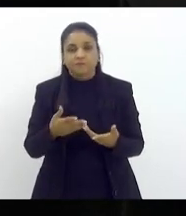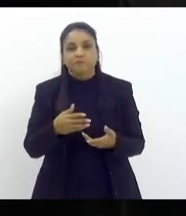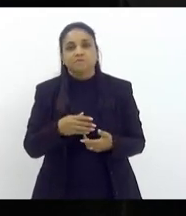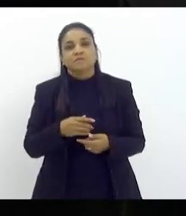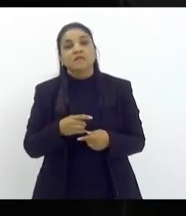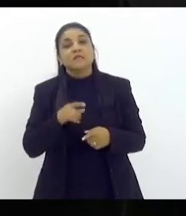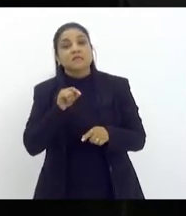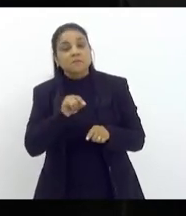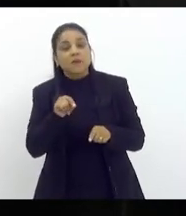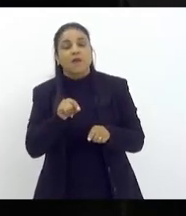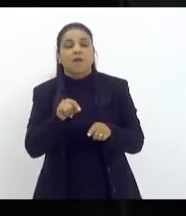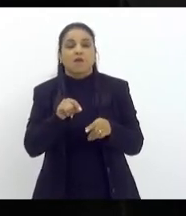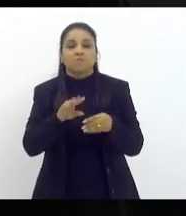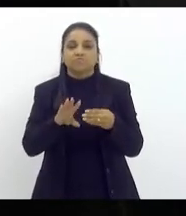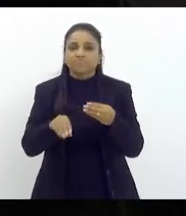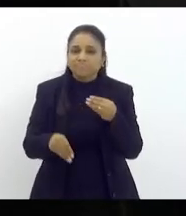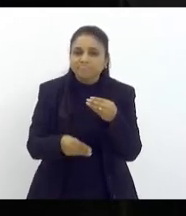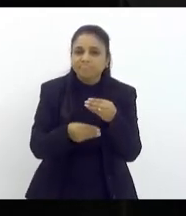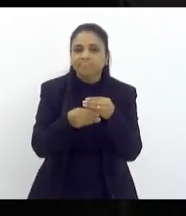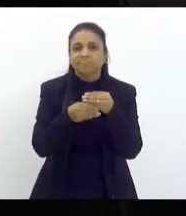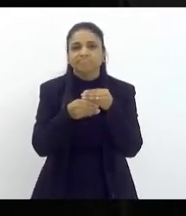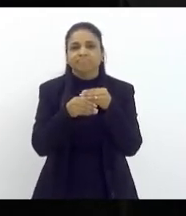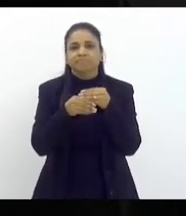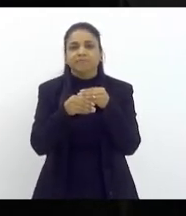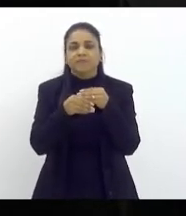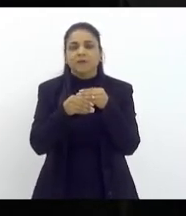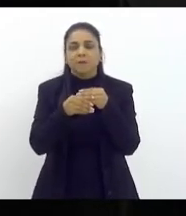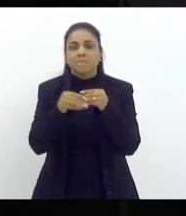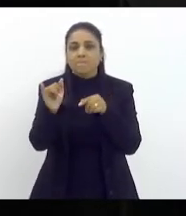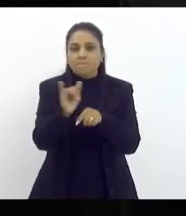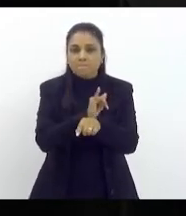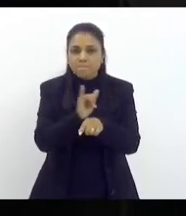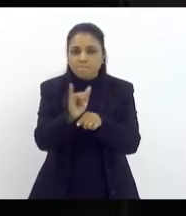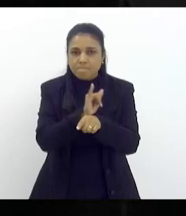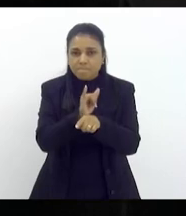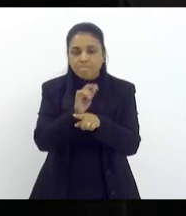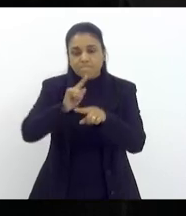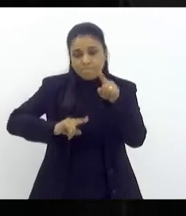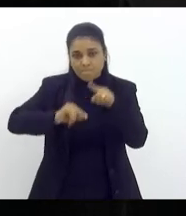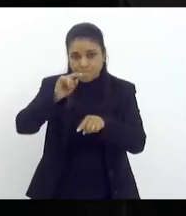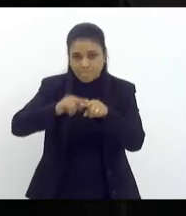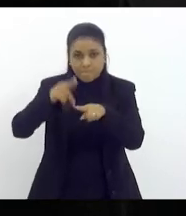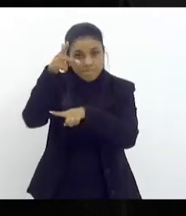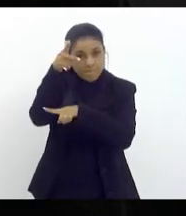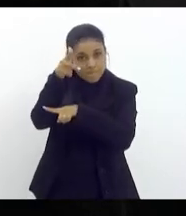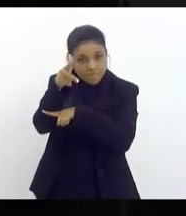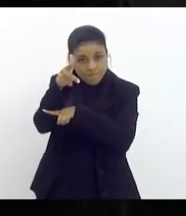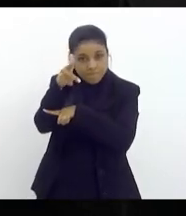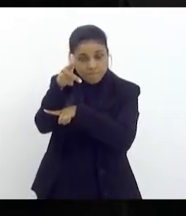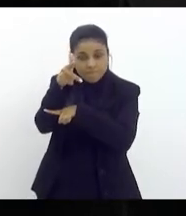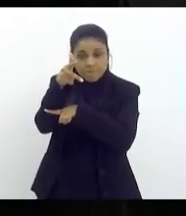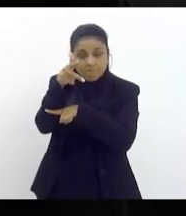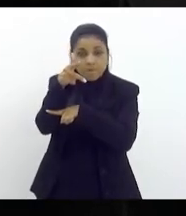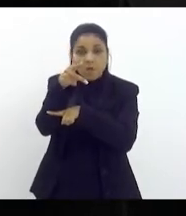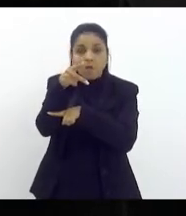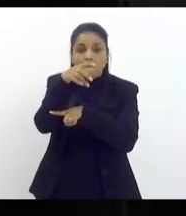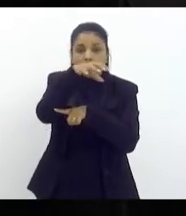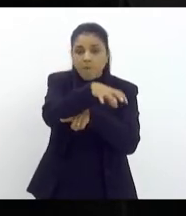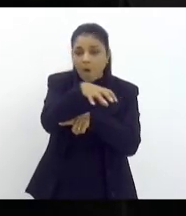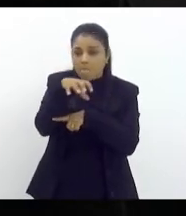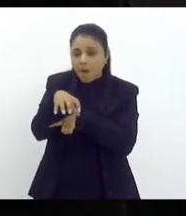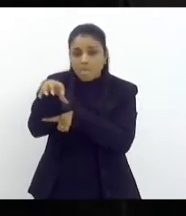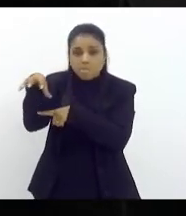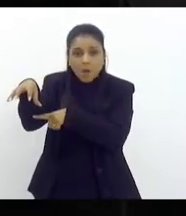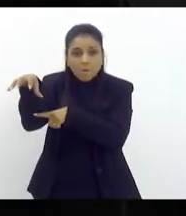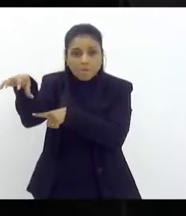implementar medidas de segurança como a instalação de câmeras de alta resolução em pontos estratégicos e